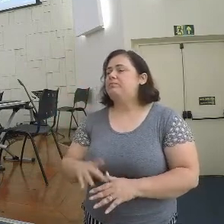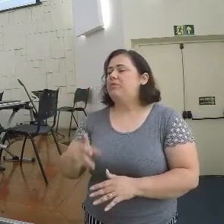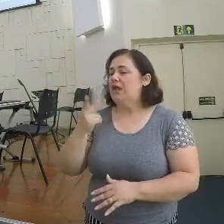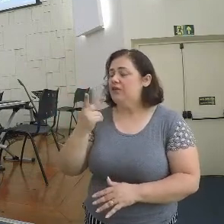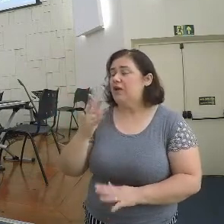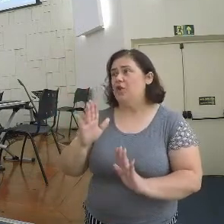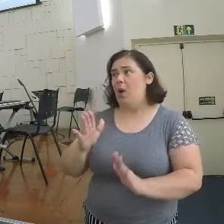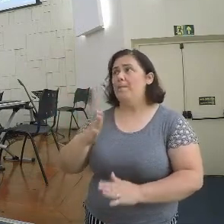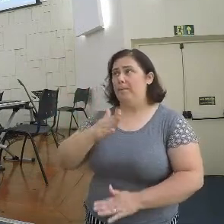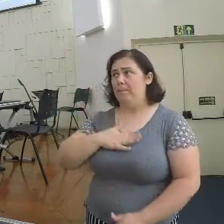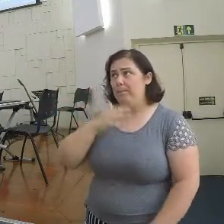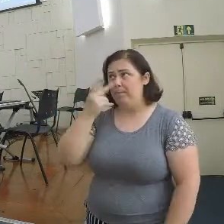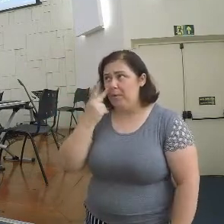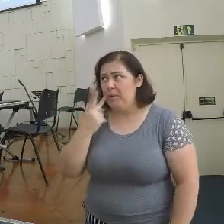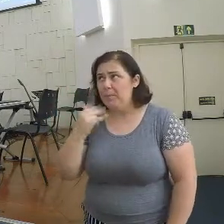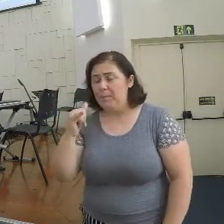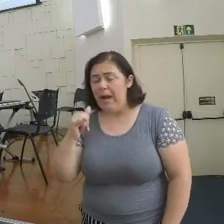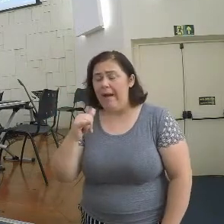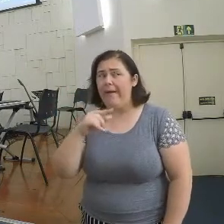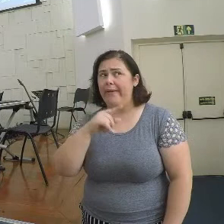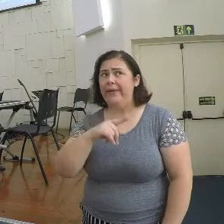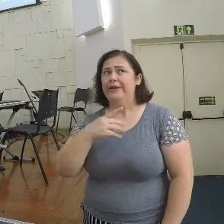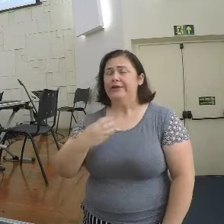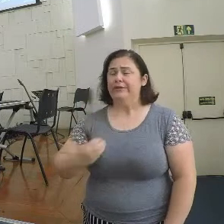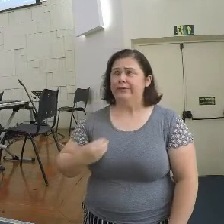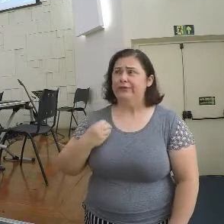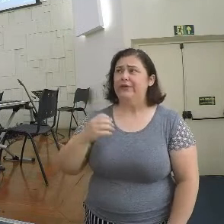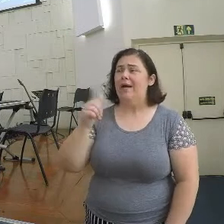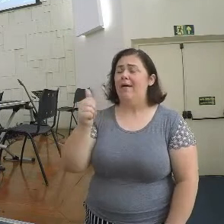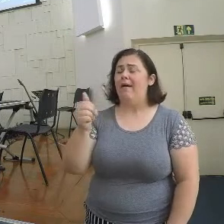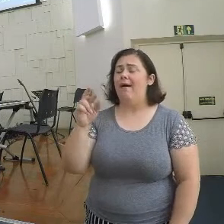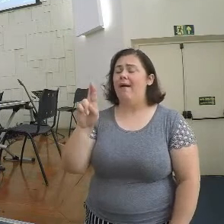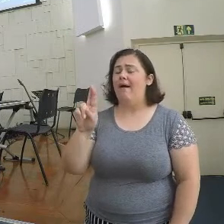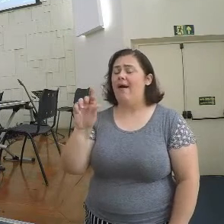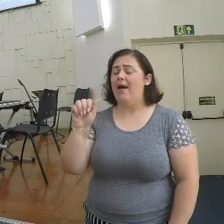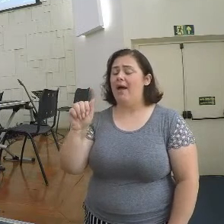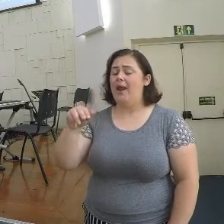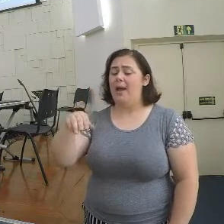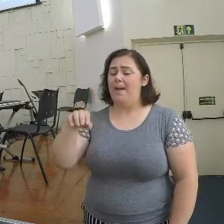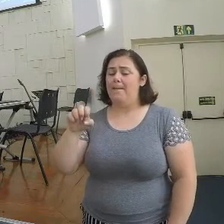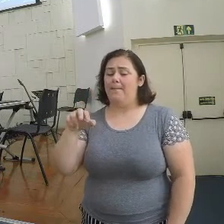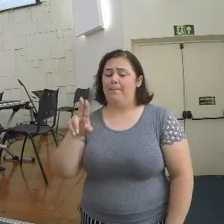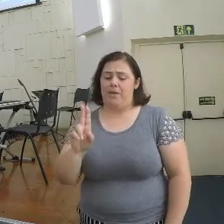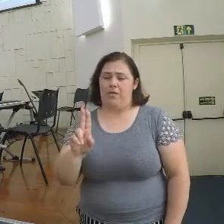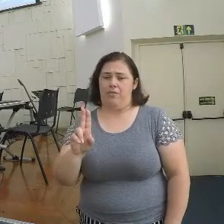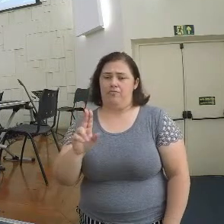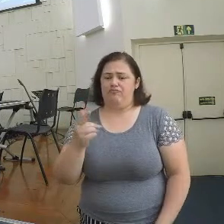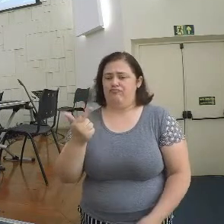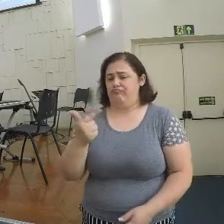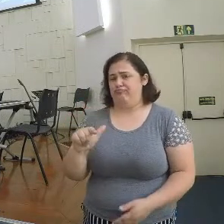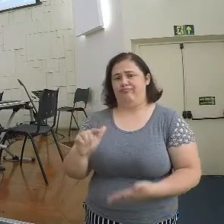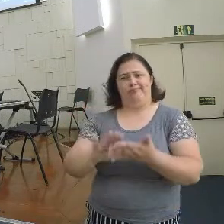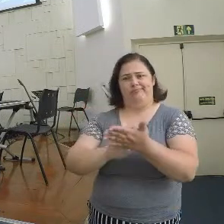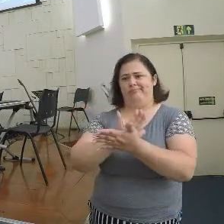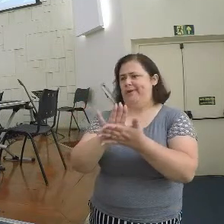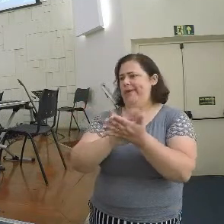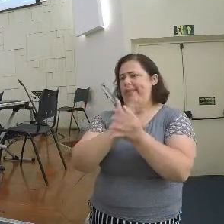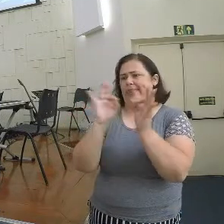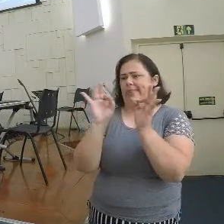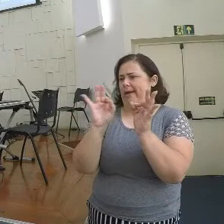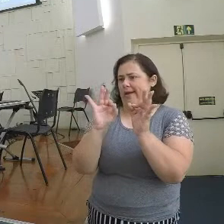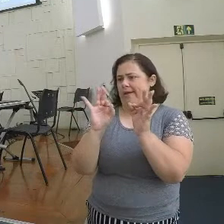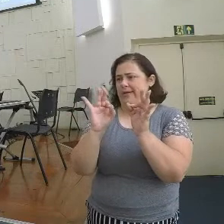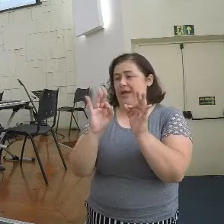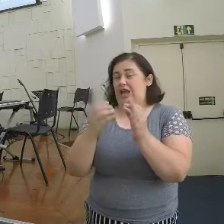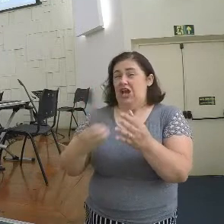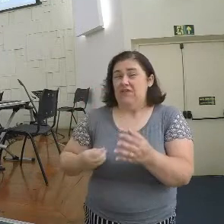pai era arameu, não tinha coisa alguma, prestes a perecer estava. Lá ele viveu como